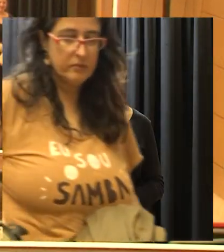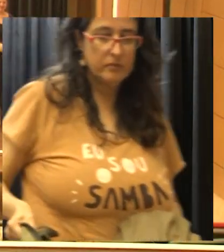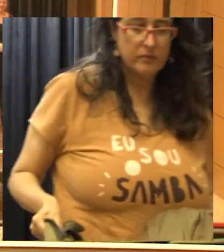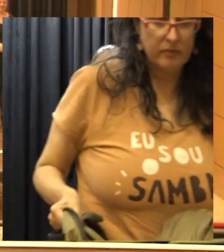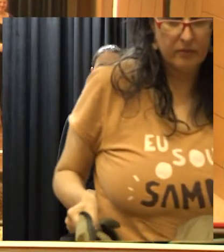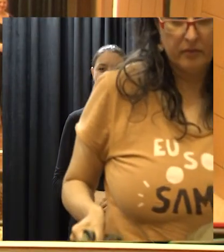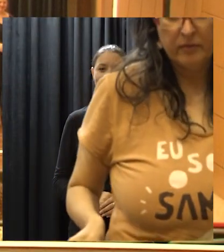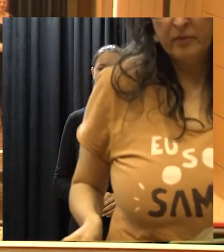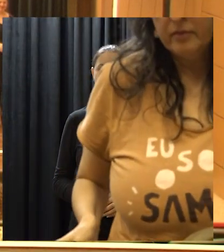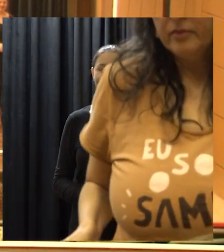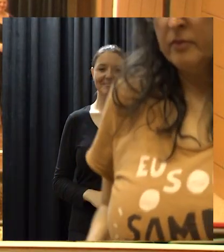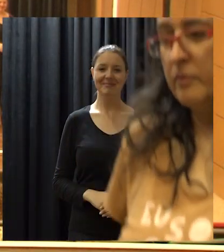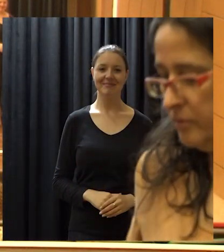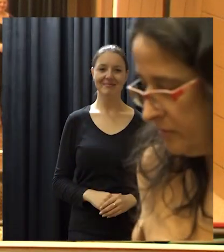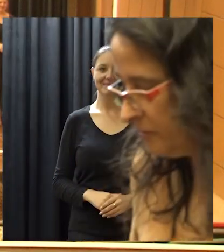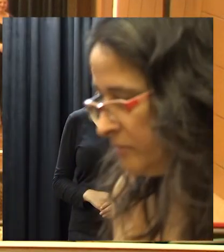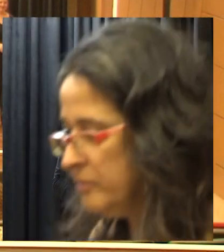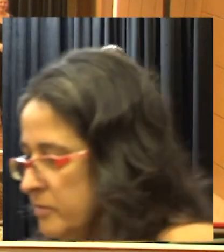Agora sim, Dani.